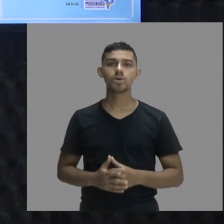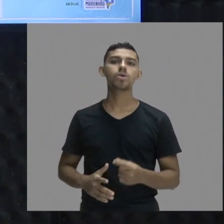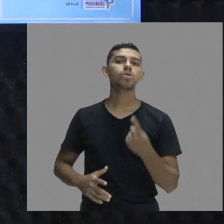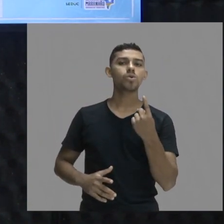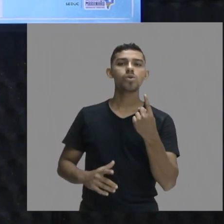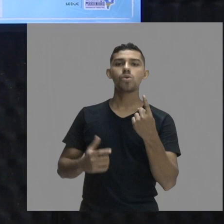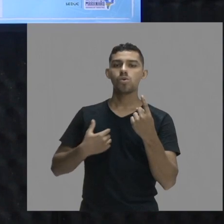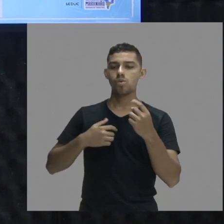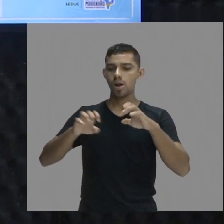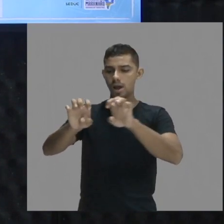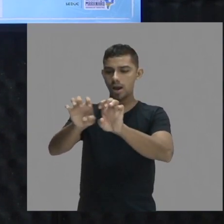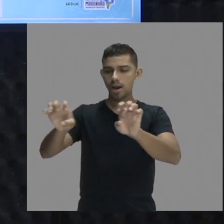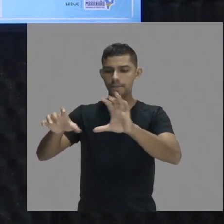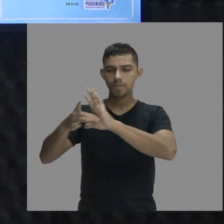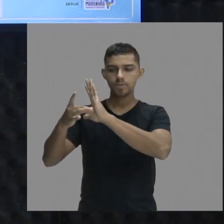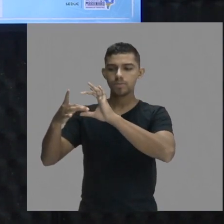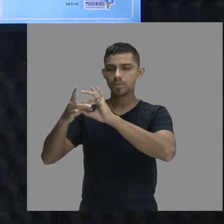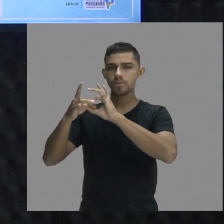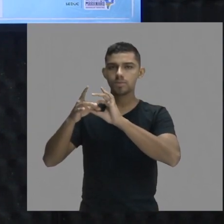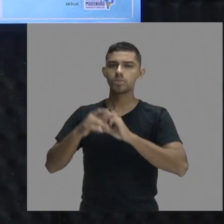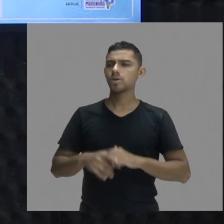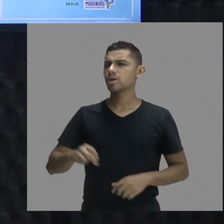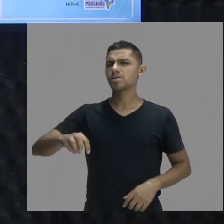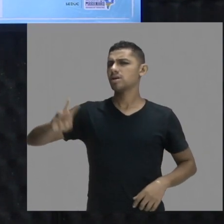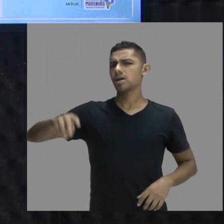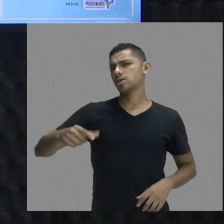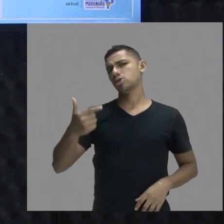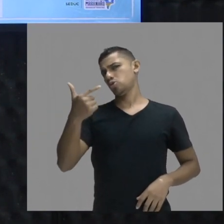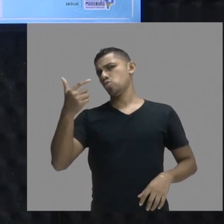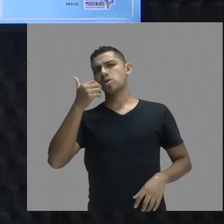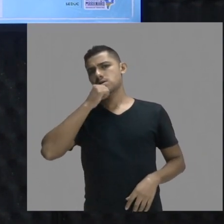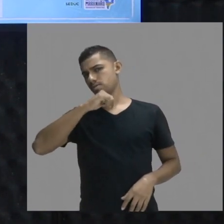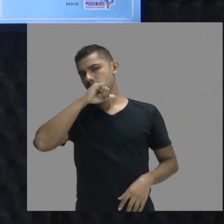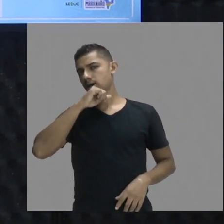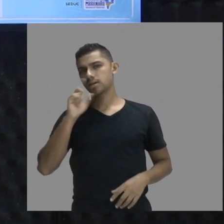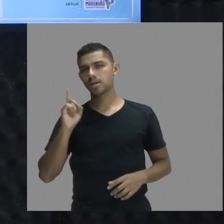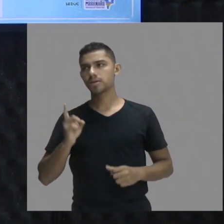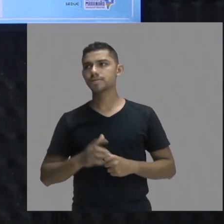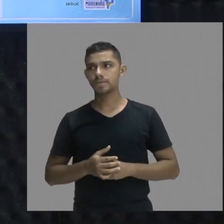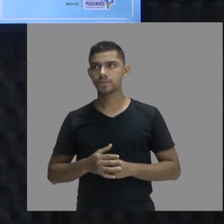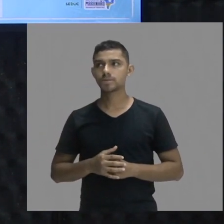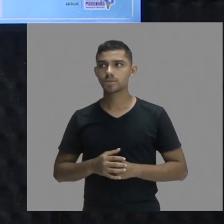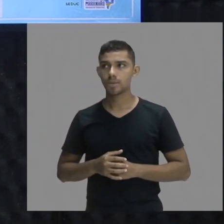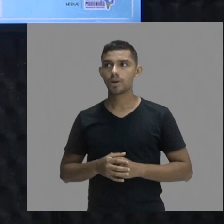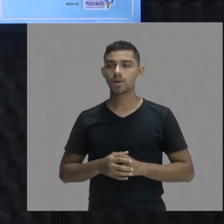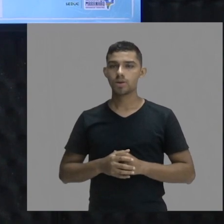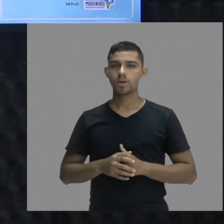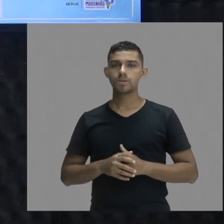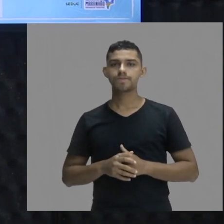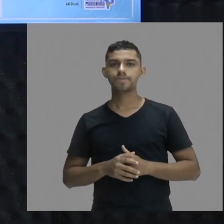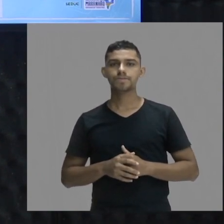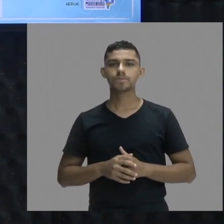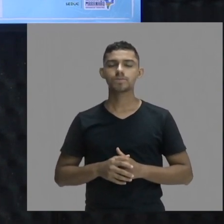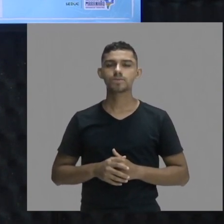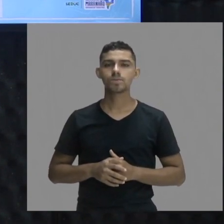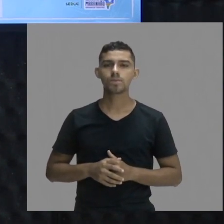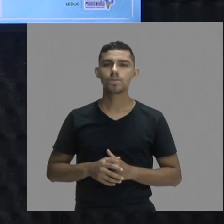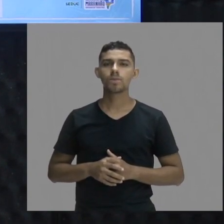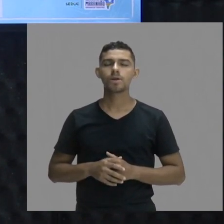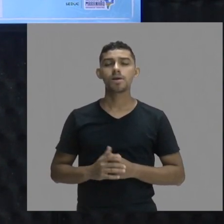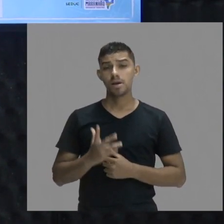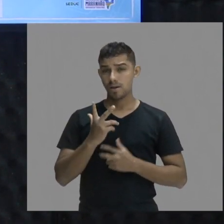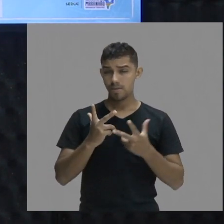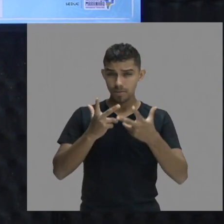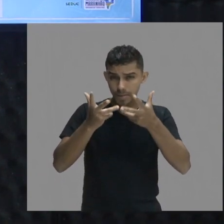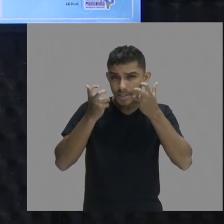único elemento que é a sua mãe. Ninguém tem 2 mães. Ninguém tem 2 mães. Então você percebe aqui, ó, que você está com